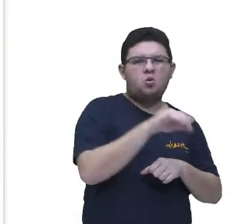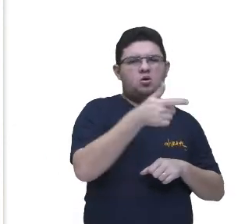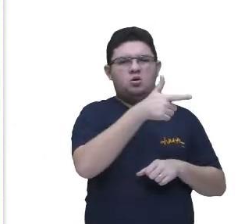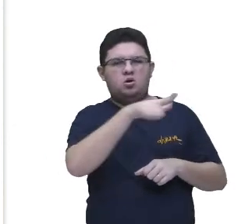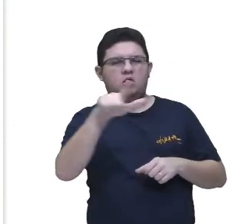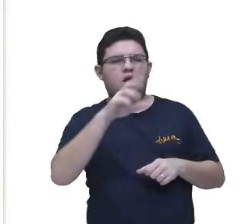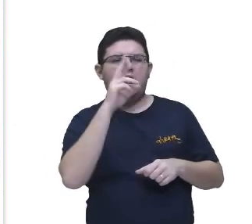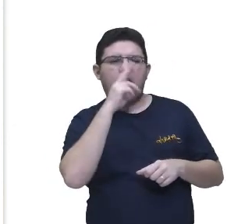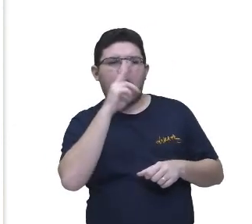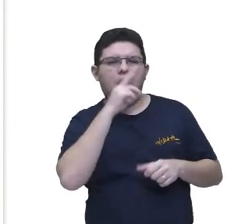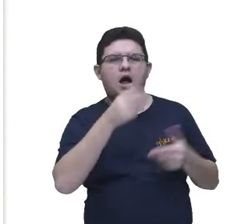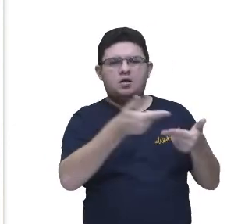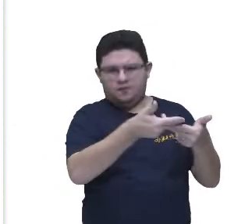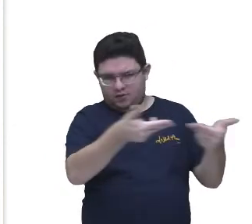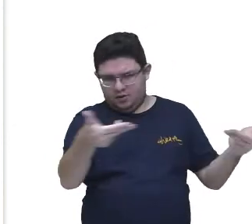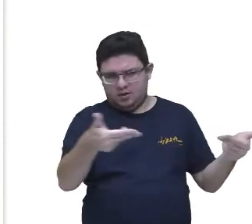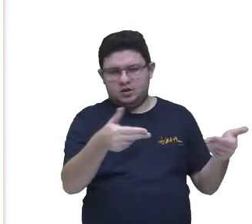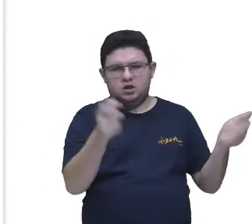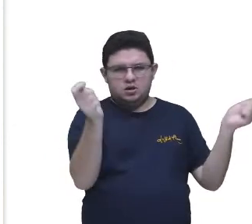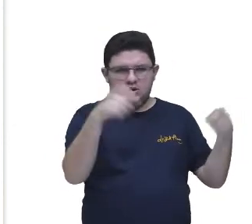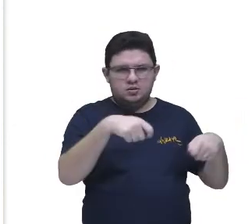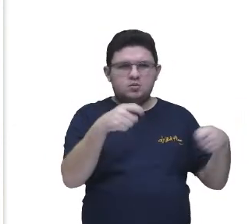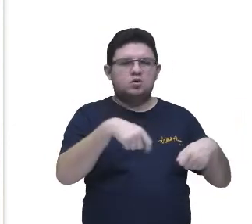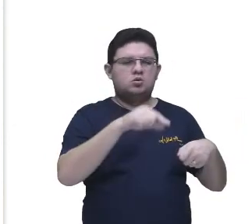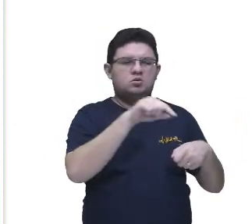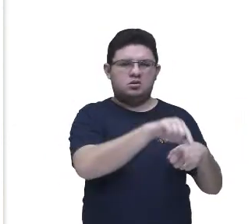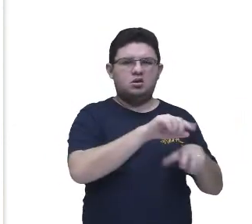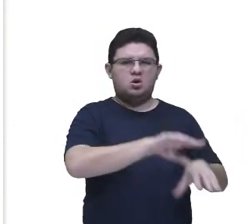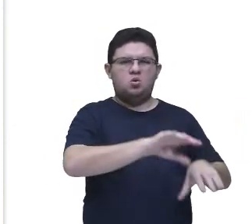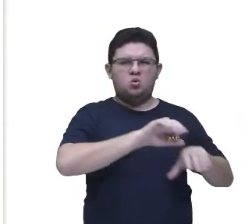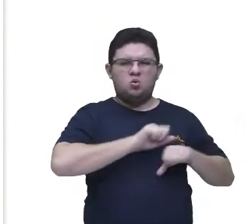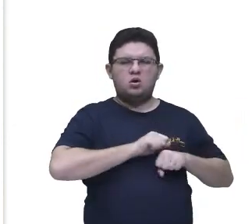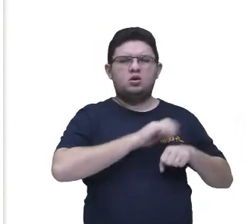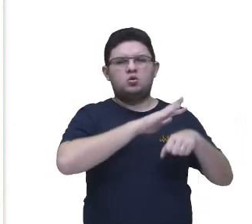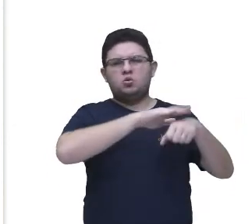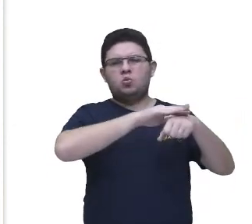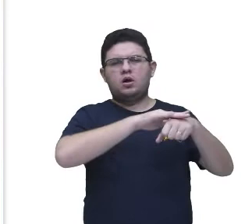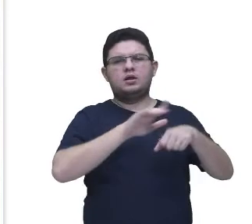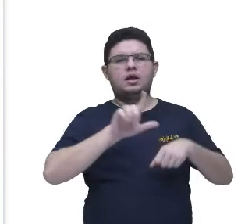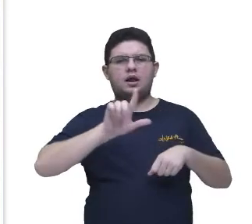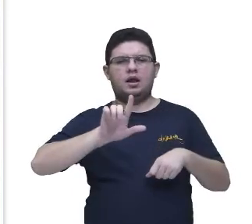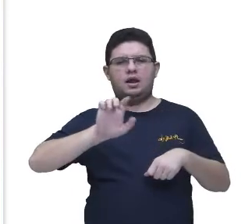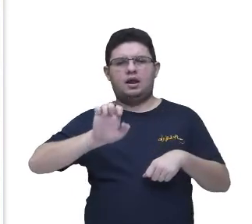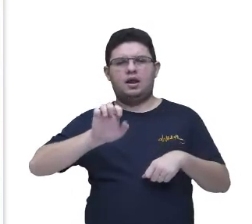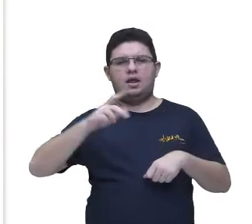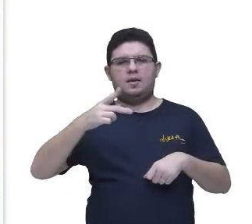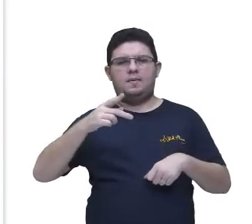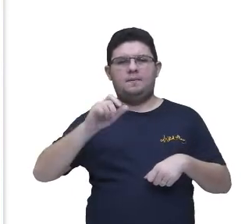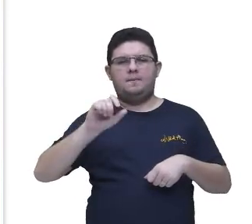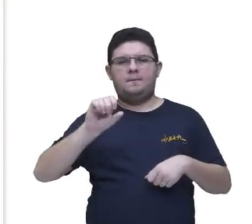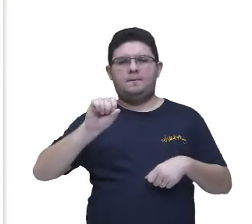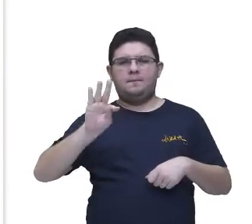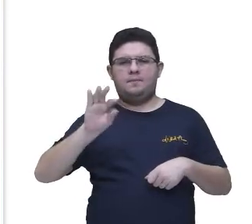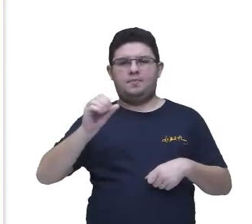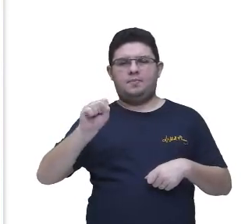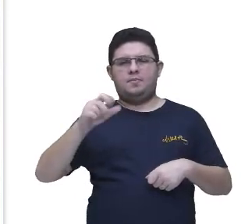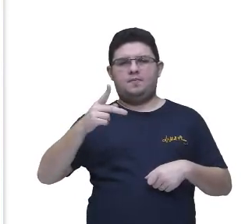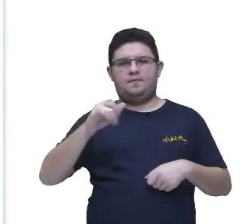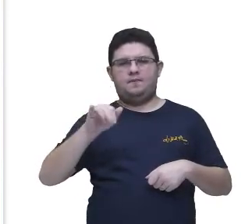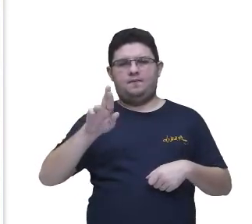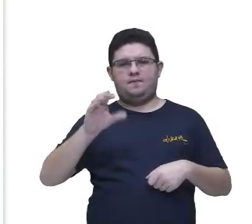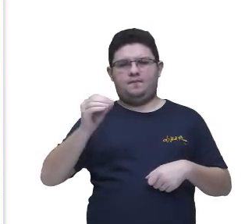mesmo ratos, que transmite a leptospirose, que é uma doença muito perigosa para nós. Gente, espero que vocês